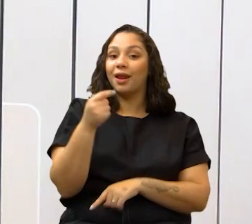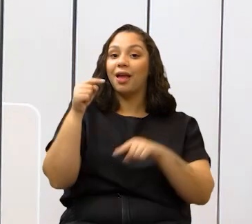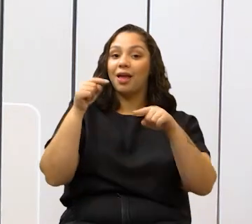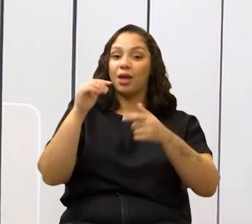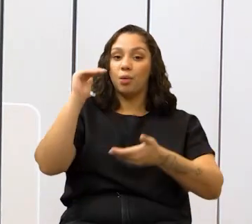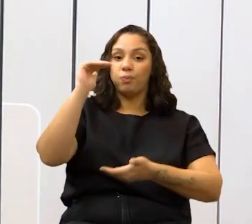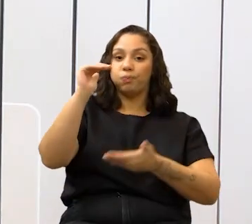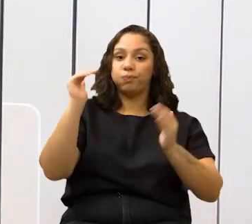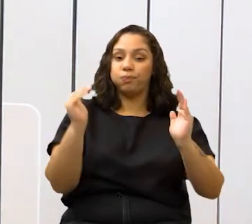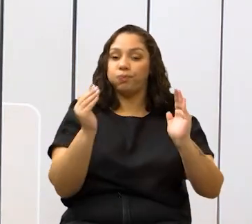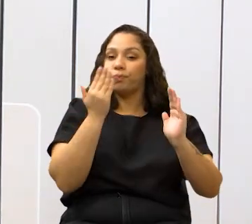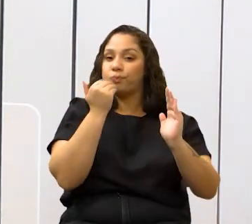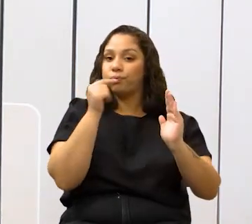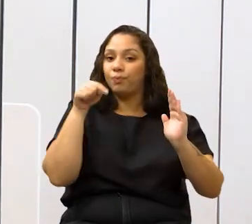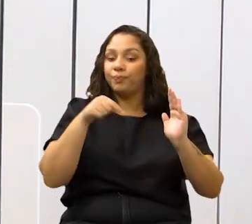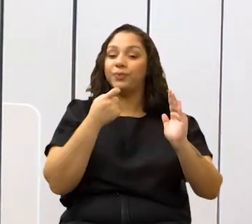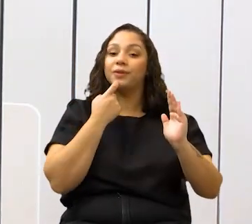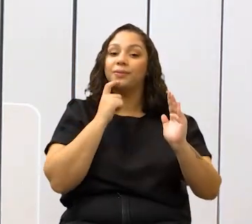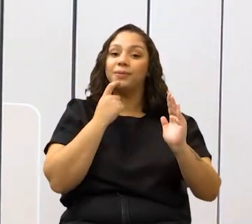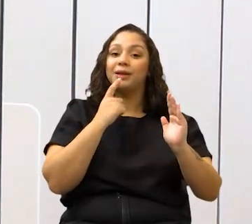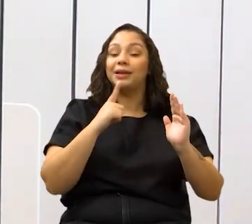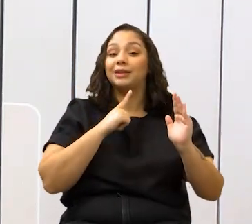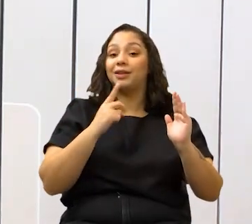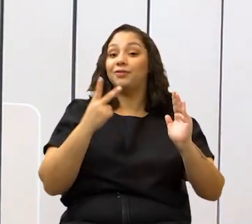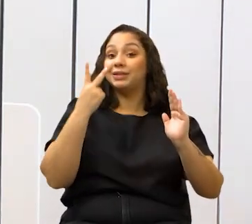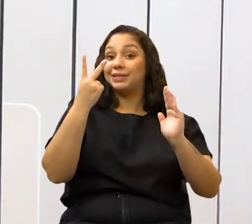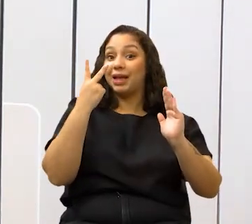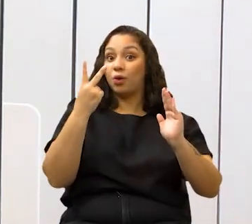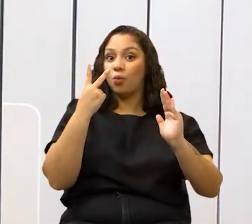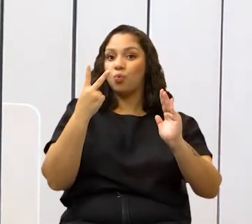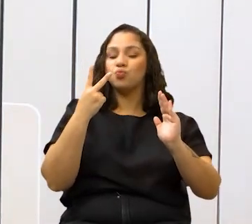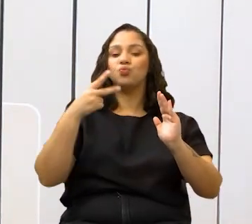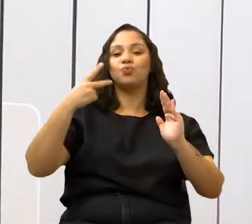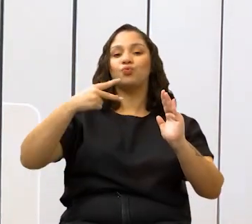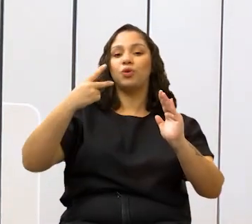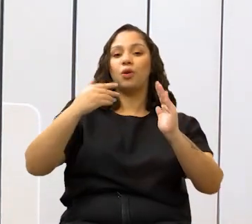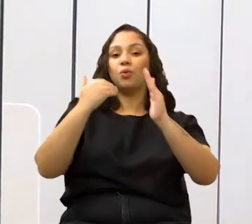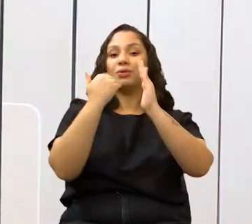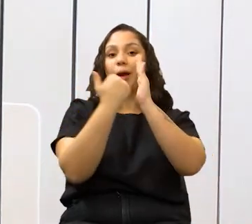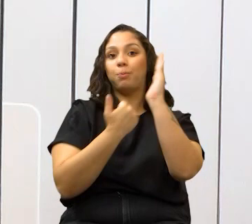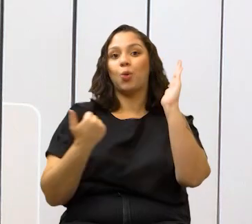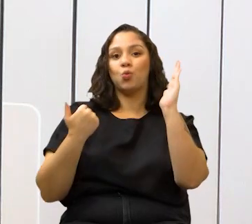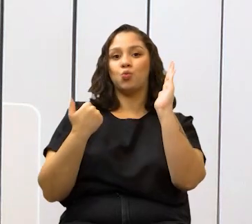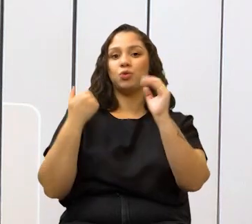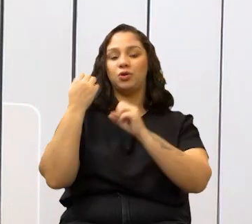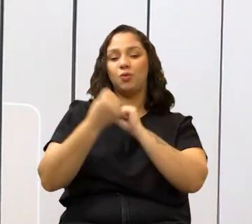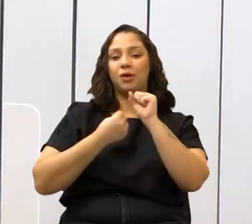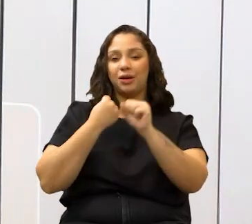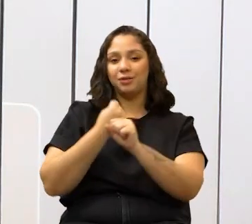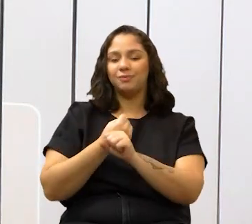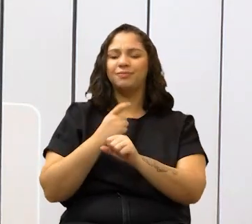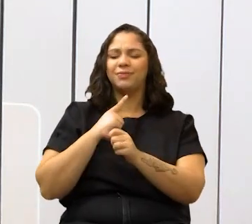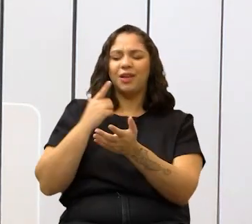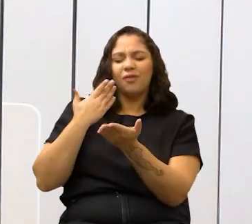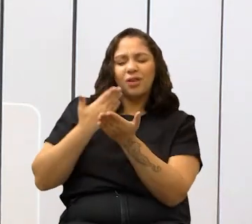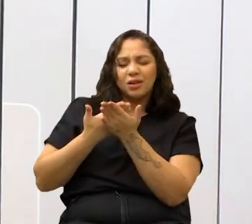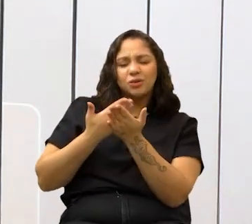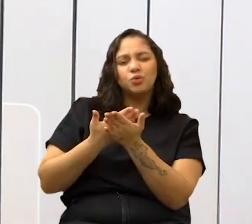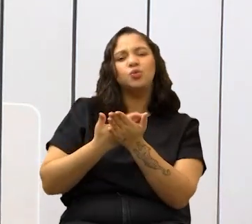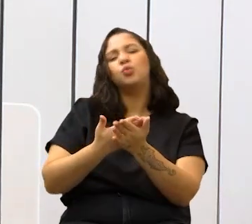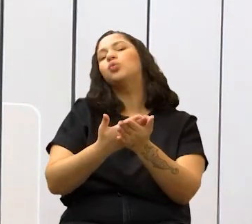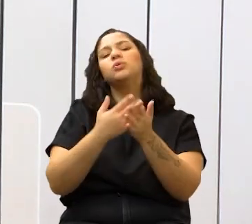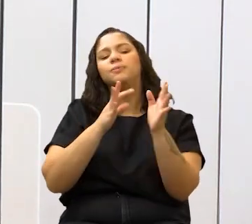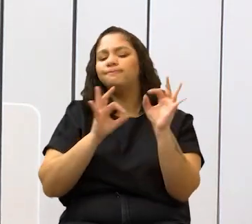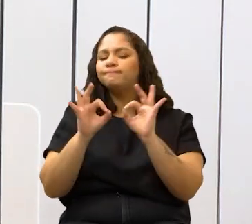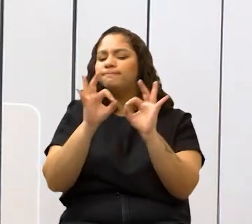básica aqui em Campinas registrou a segunda queda consecutiva no ano. Um estudo do Observatório da PUC